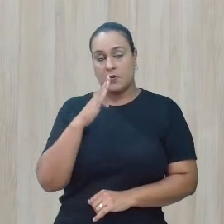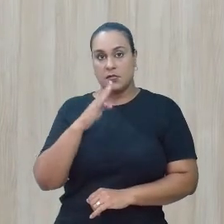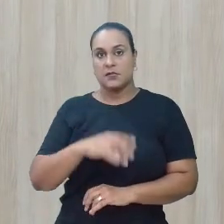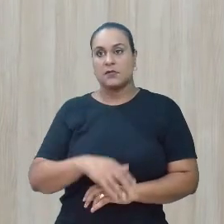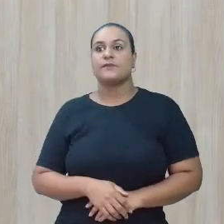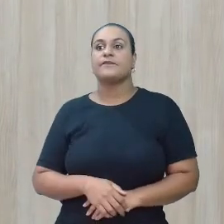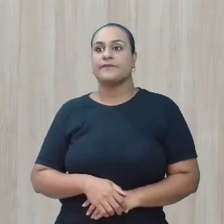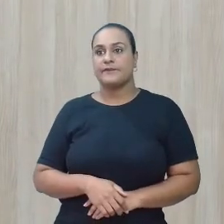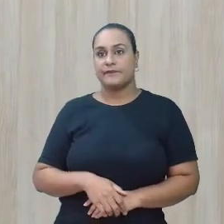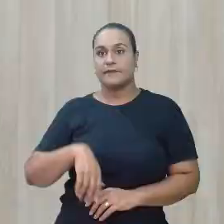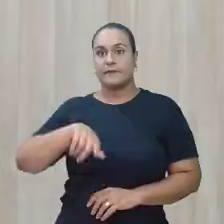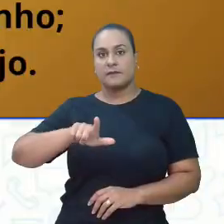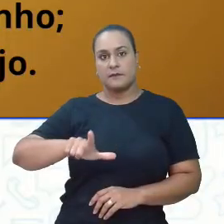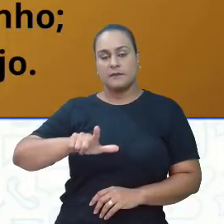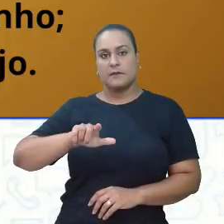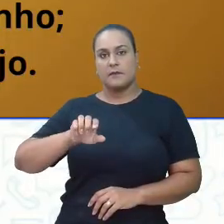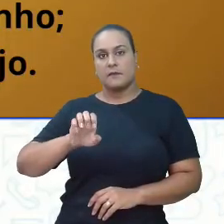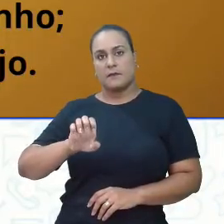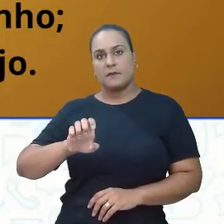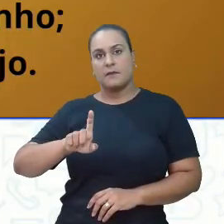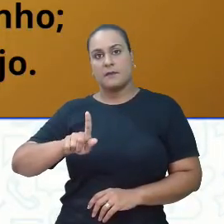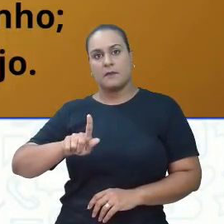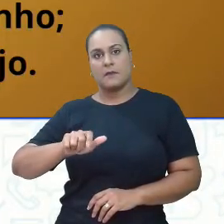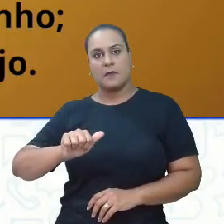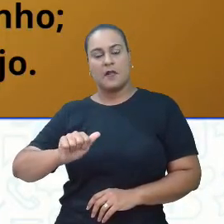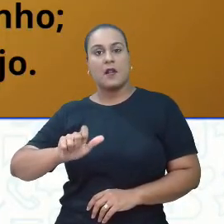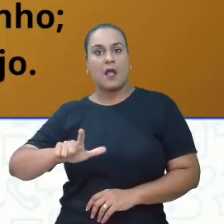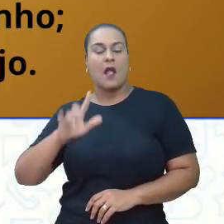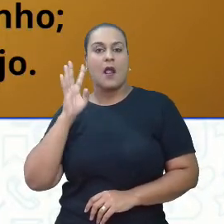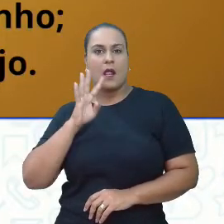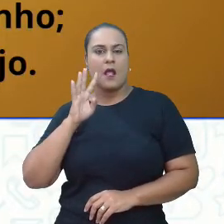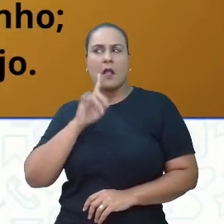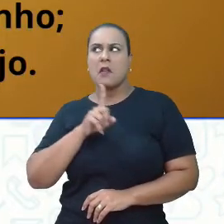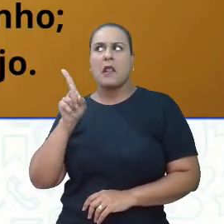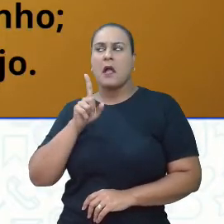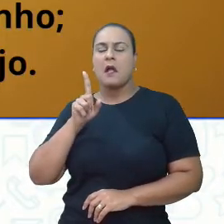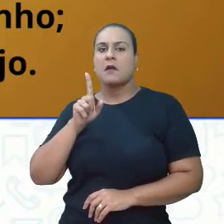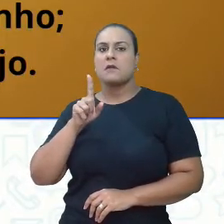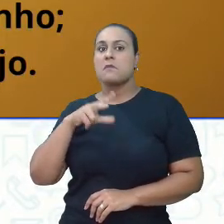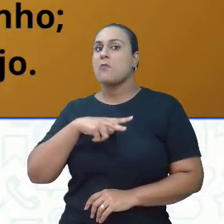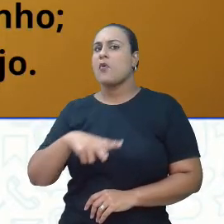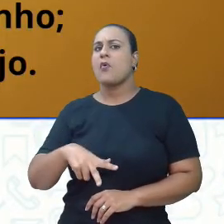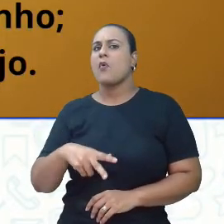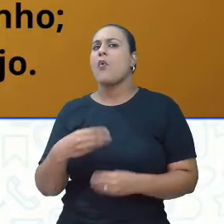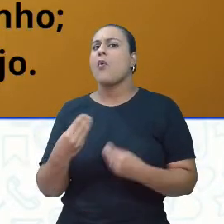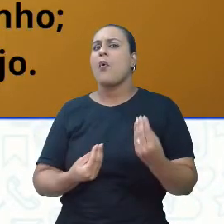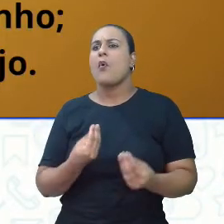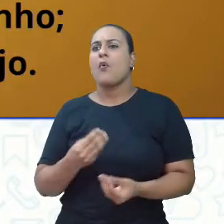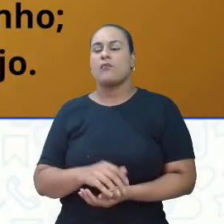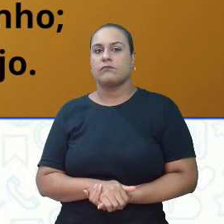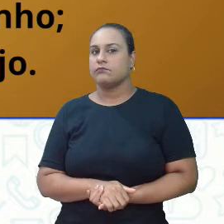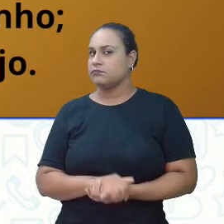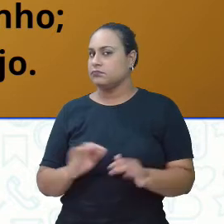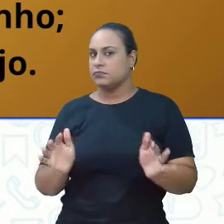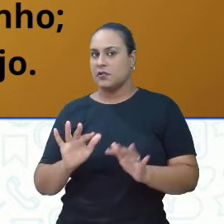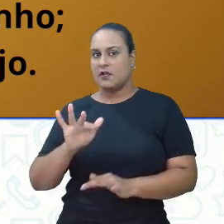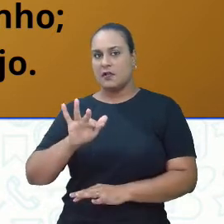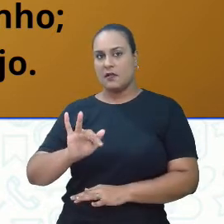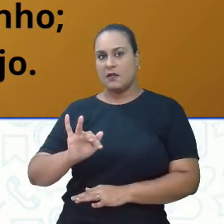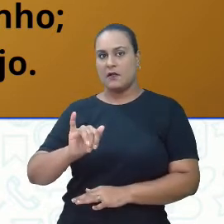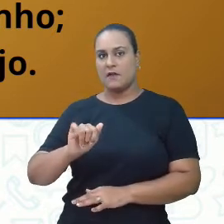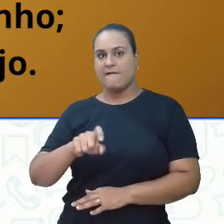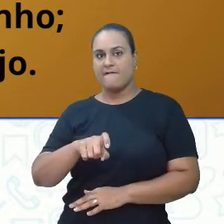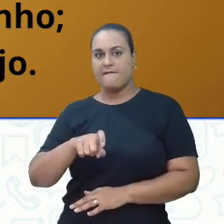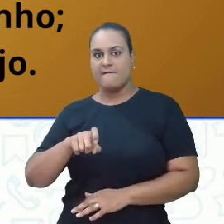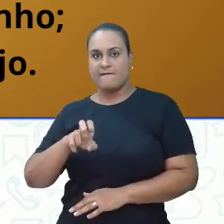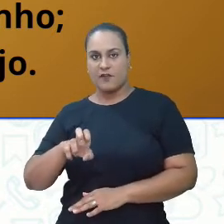assim, legal. Como é que eu digo legal lá em Portugal? Será que é legal também? É não, é fixe.